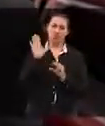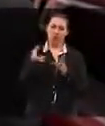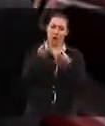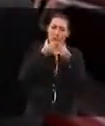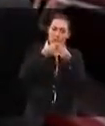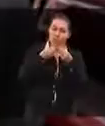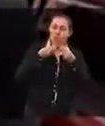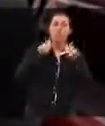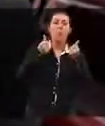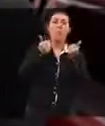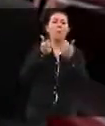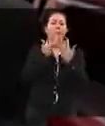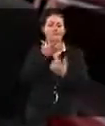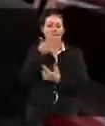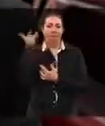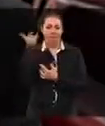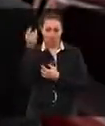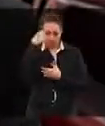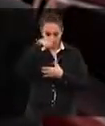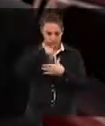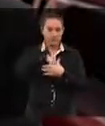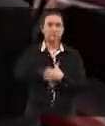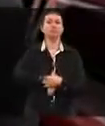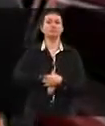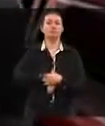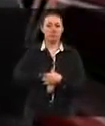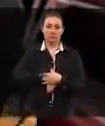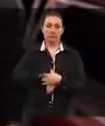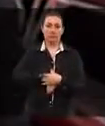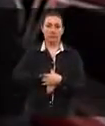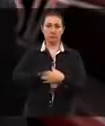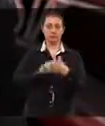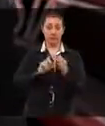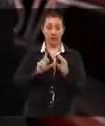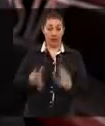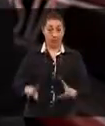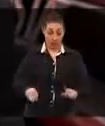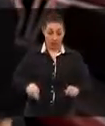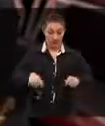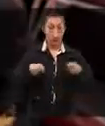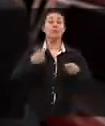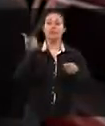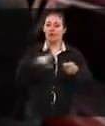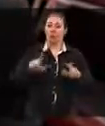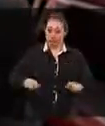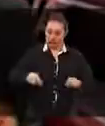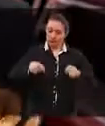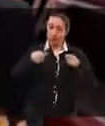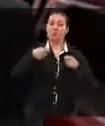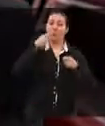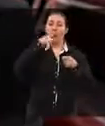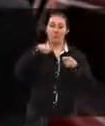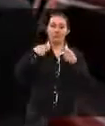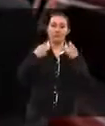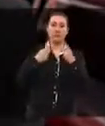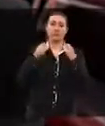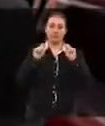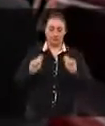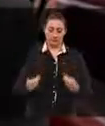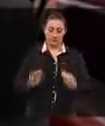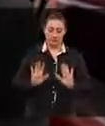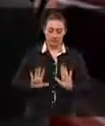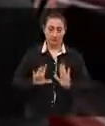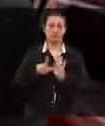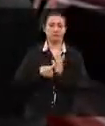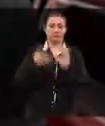poder empurrar o alimento, digamos assim, né? E aí você vai retirar os talheres e vai comer novamente. Então, esse